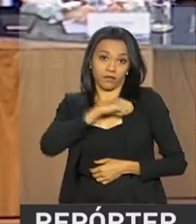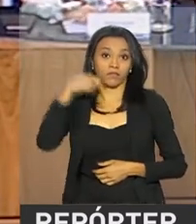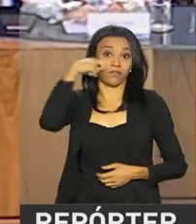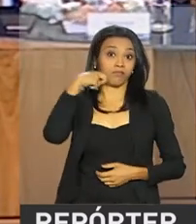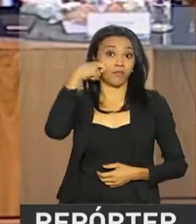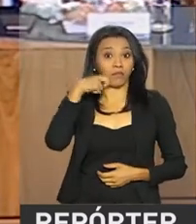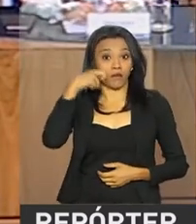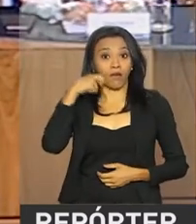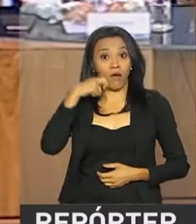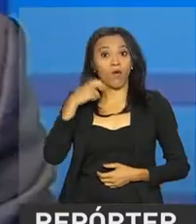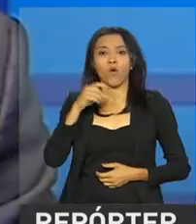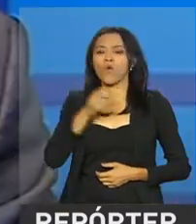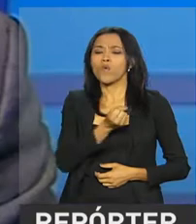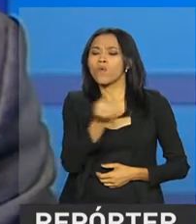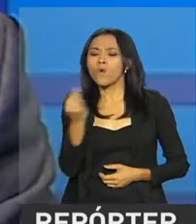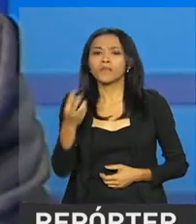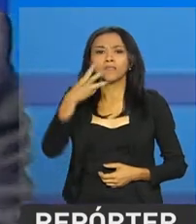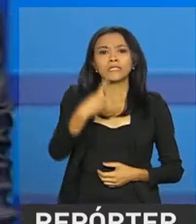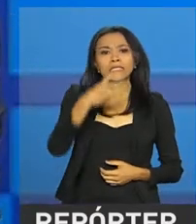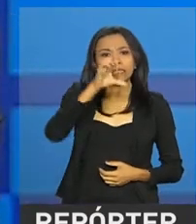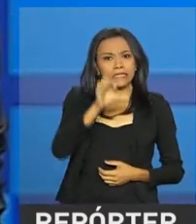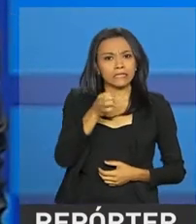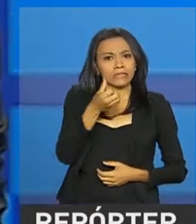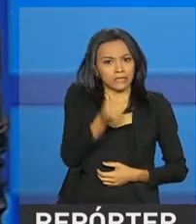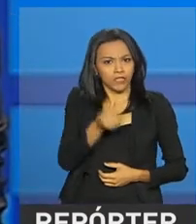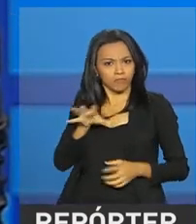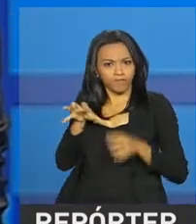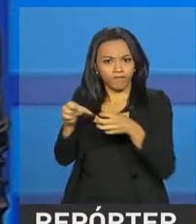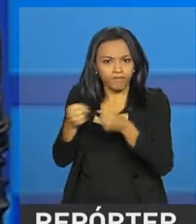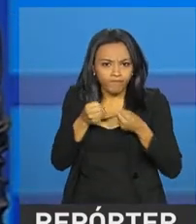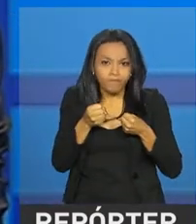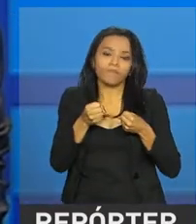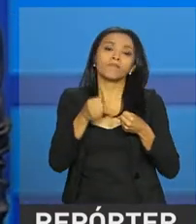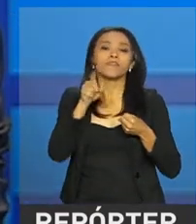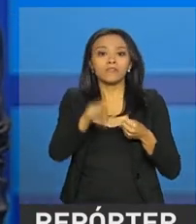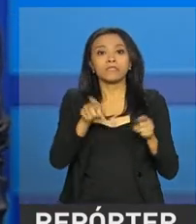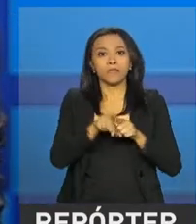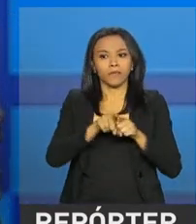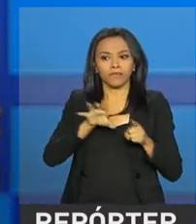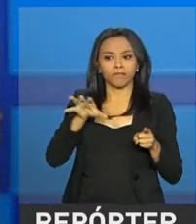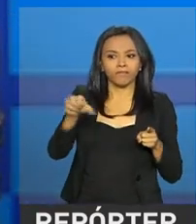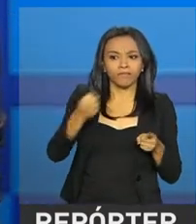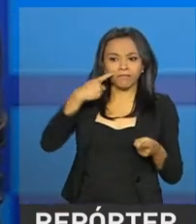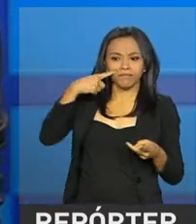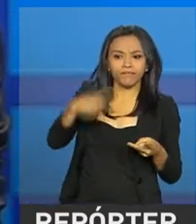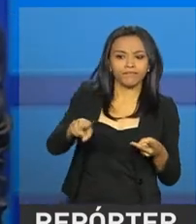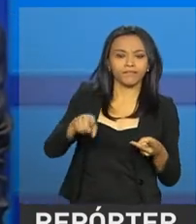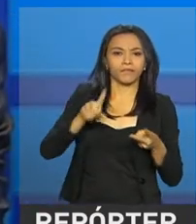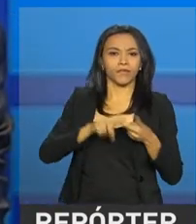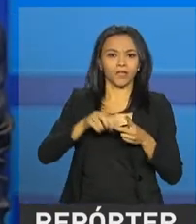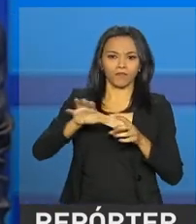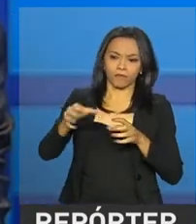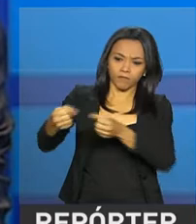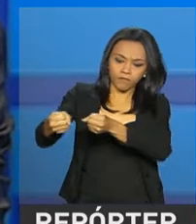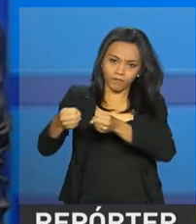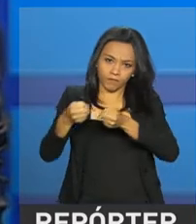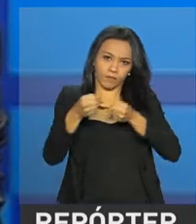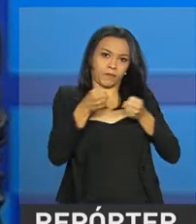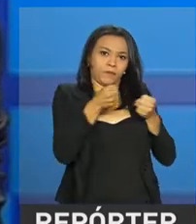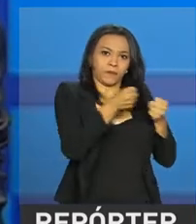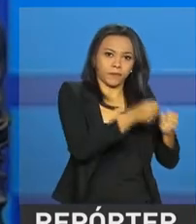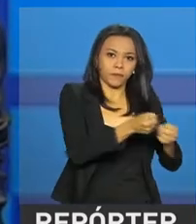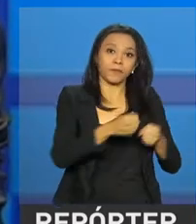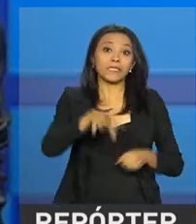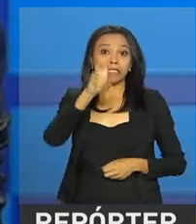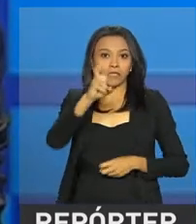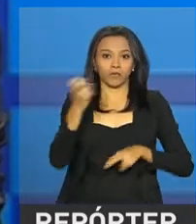Norte, foram no total 36 mandados, 28 mandados de busca e apreensão, 11 de condução coercitiva, 5